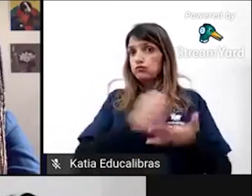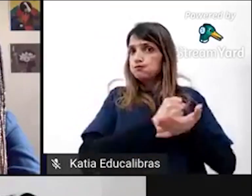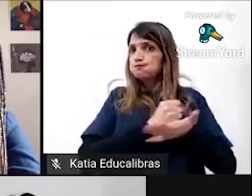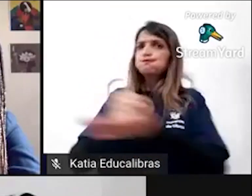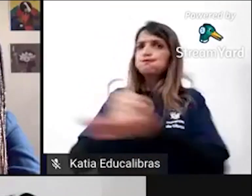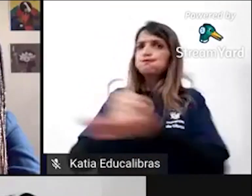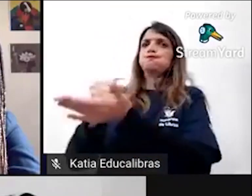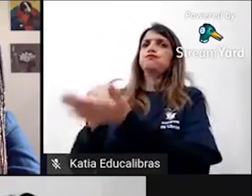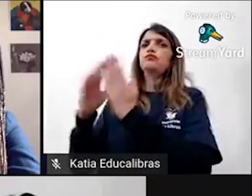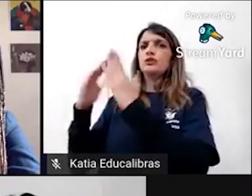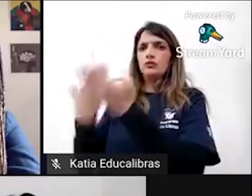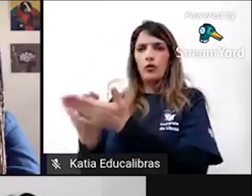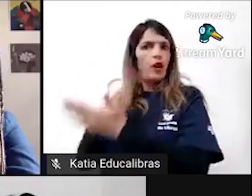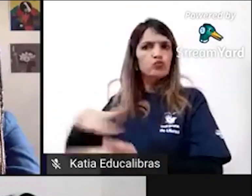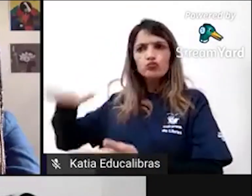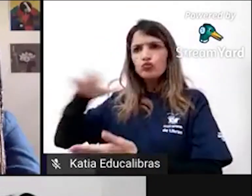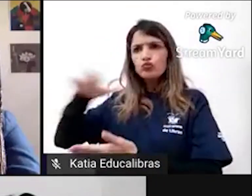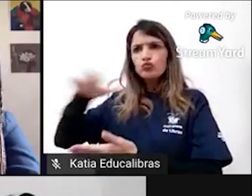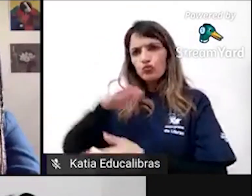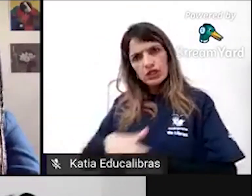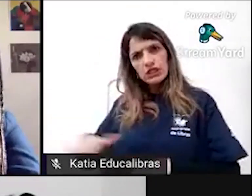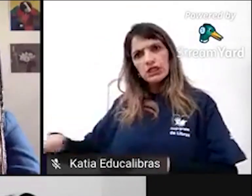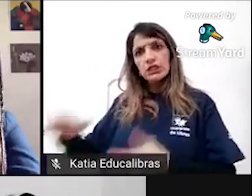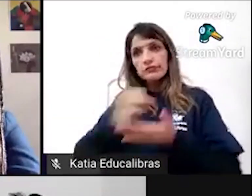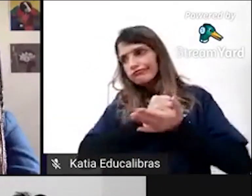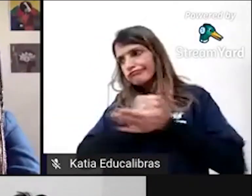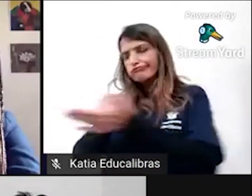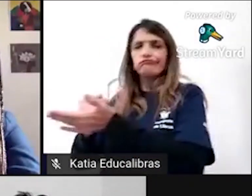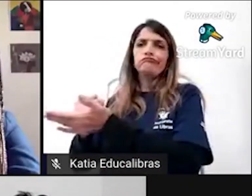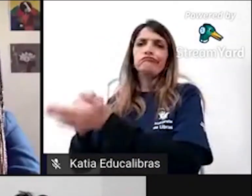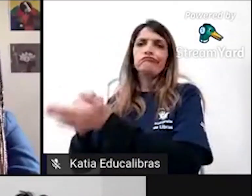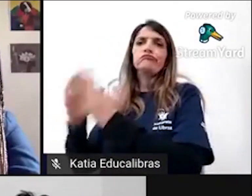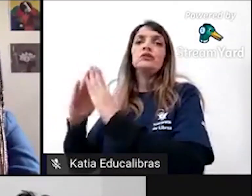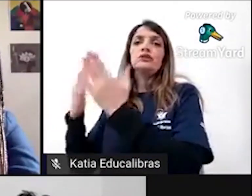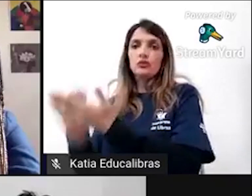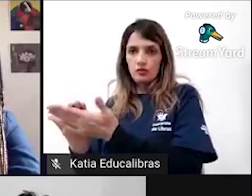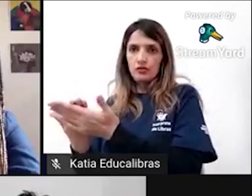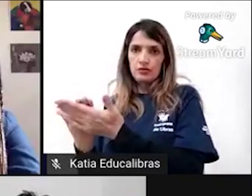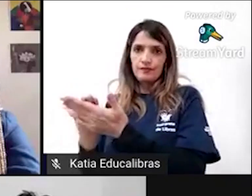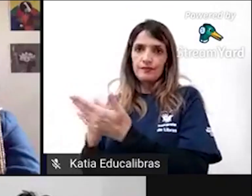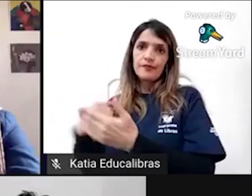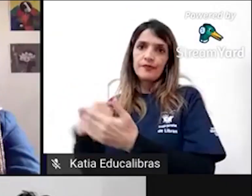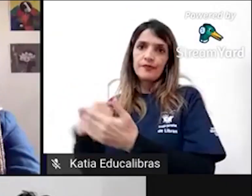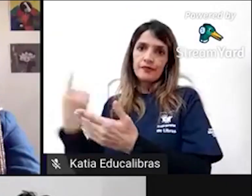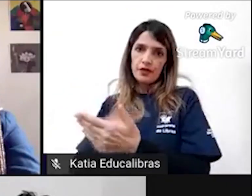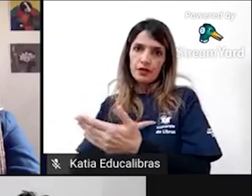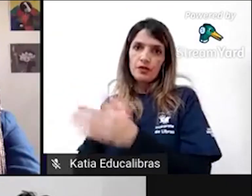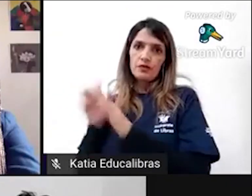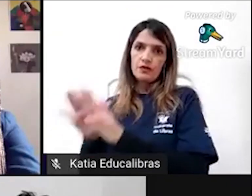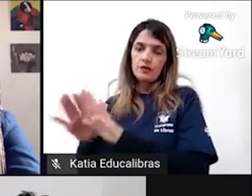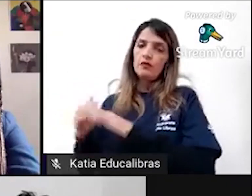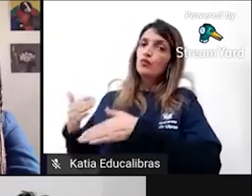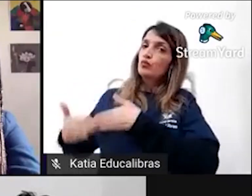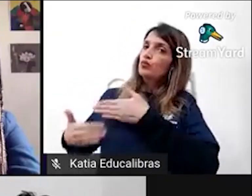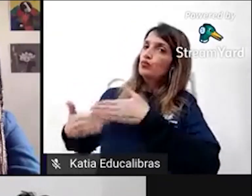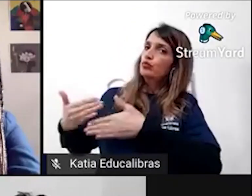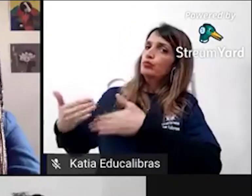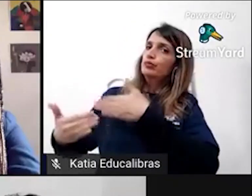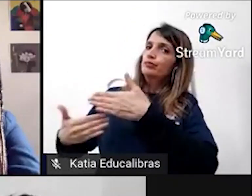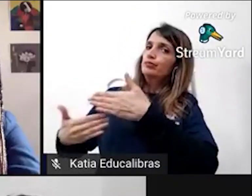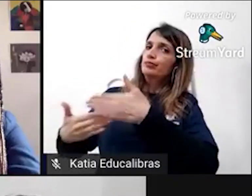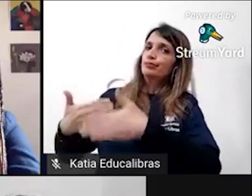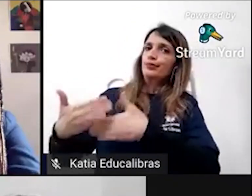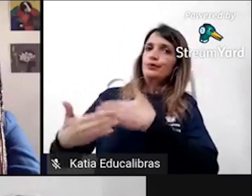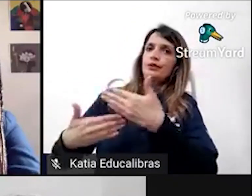minha geração me levou para a escola, e, é claro, fez com que a gente passasse por um processo quase